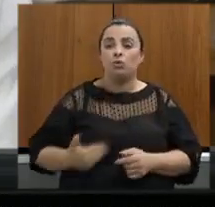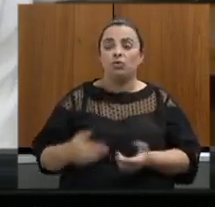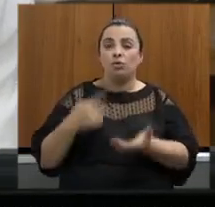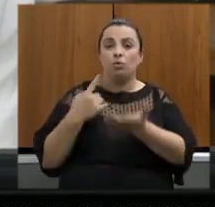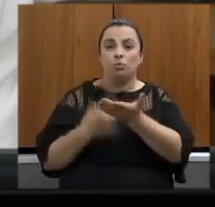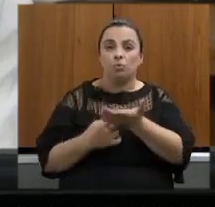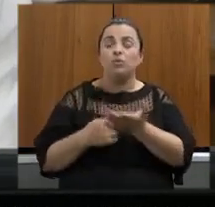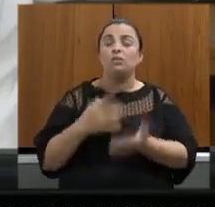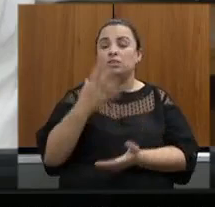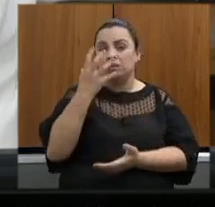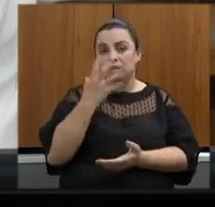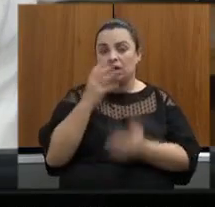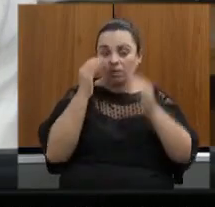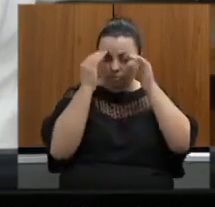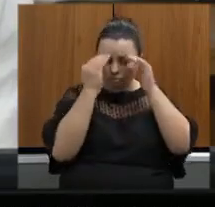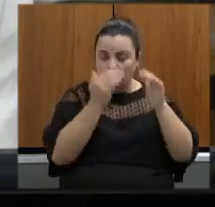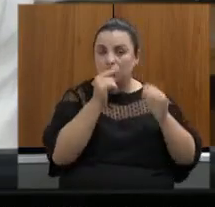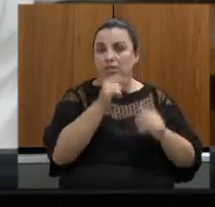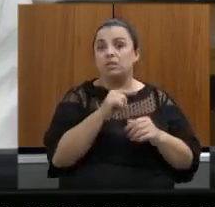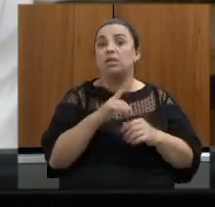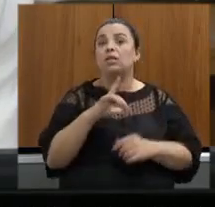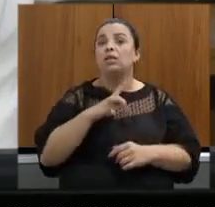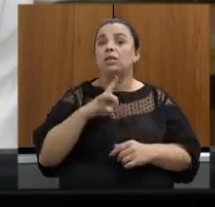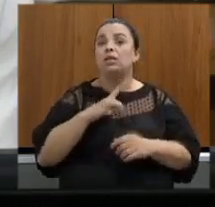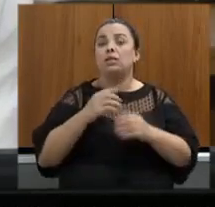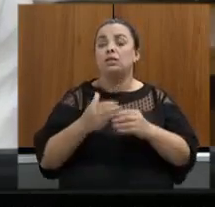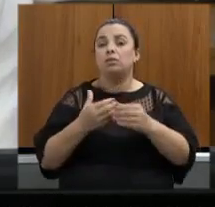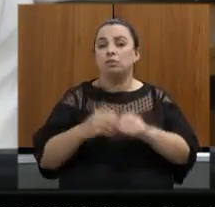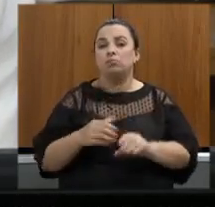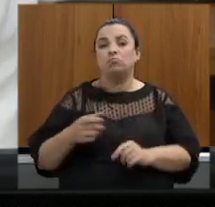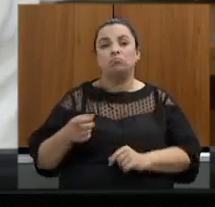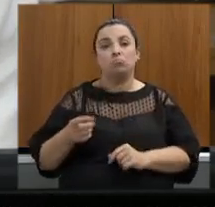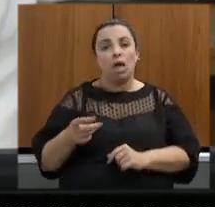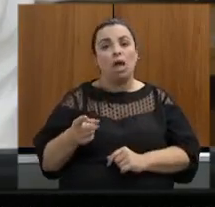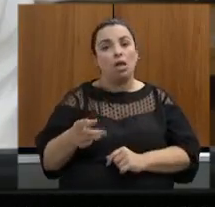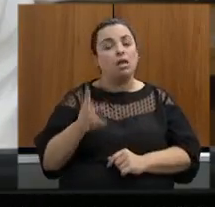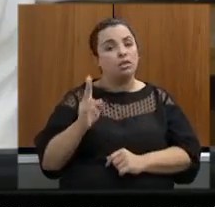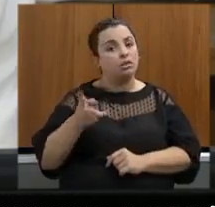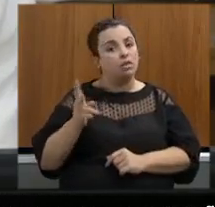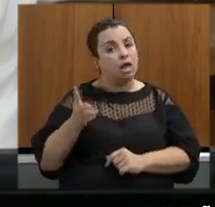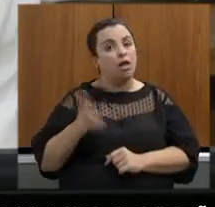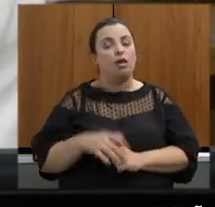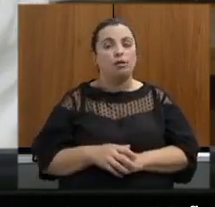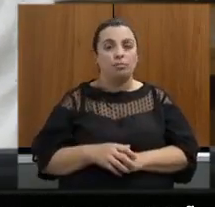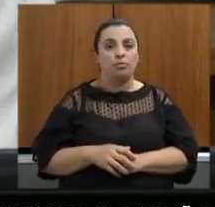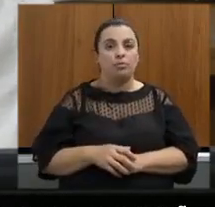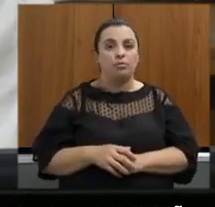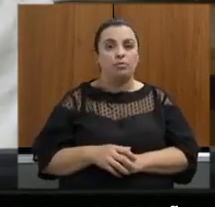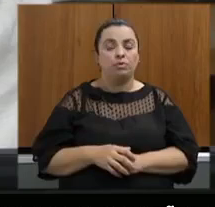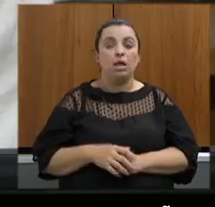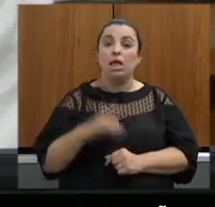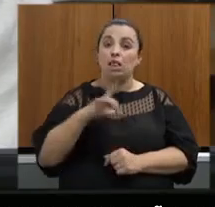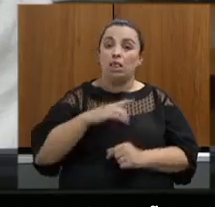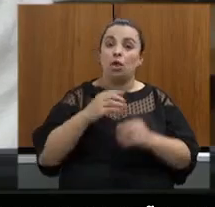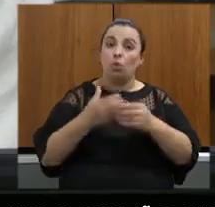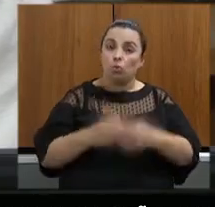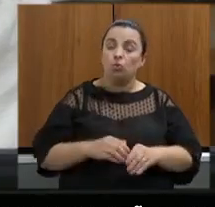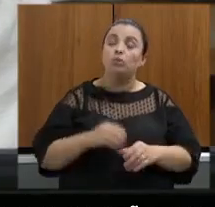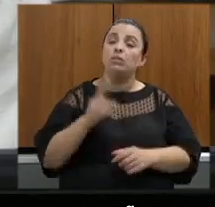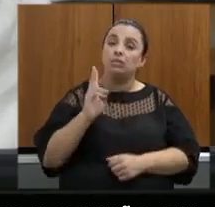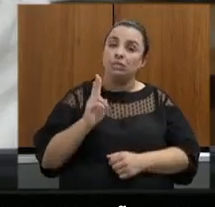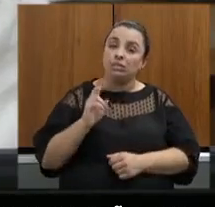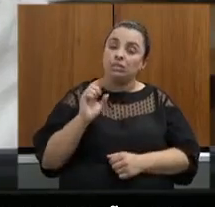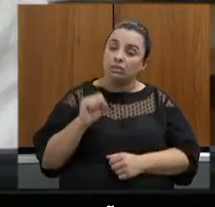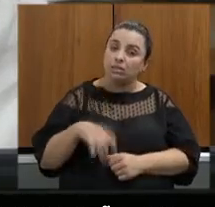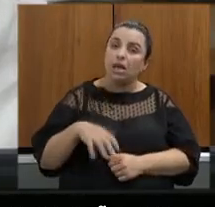sério e relaxar ele é de termos concursos permanente senhor colocou muito bem que a gente tem aposentadorias todo tempo